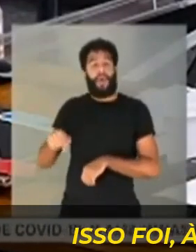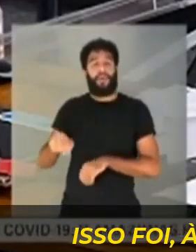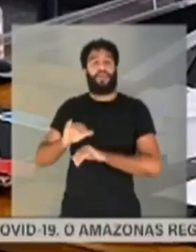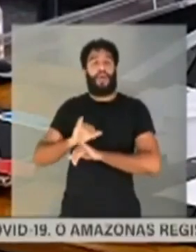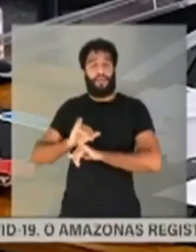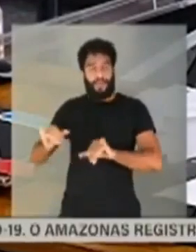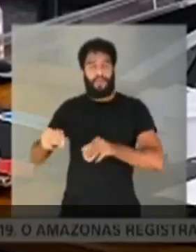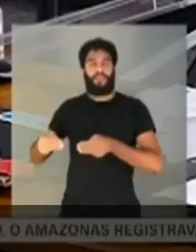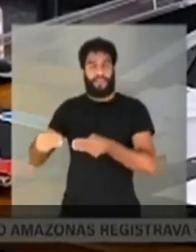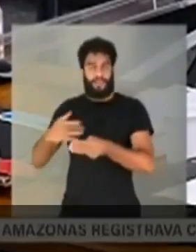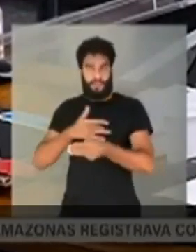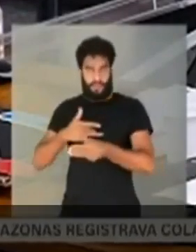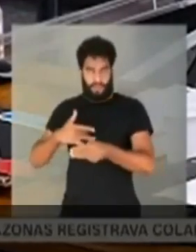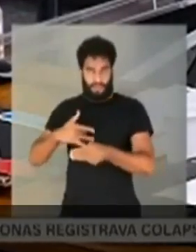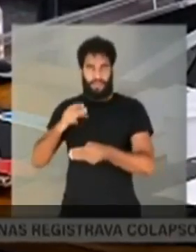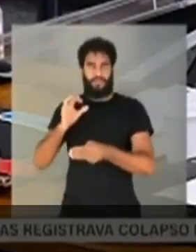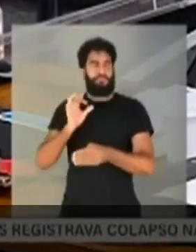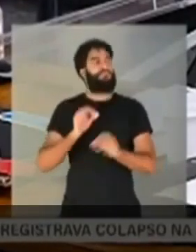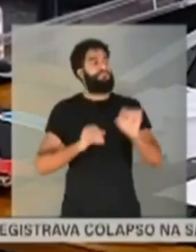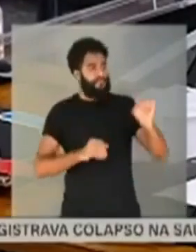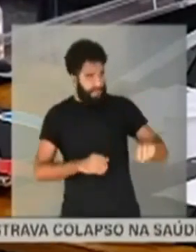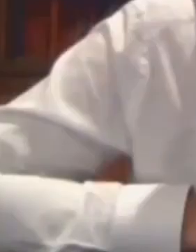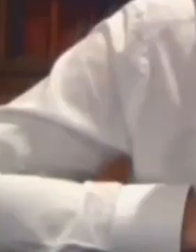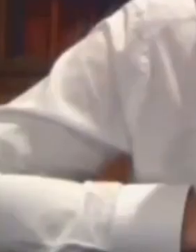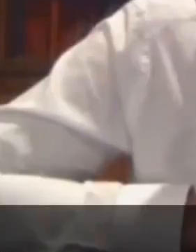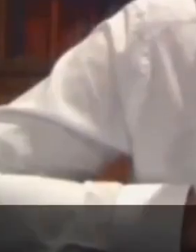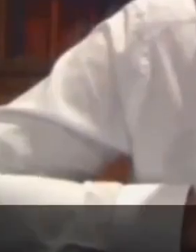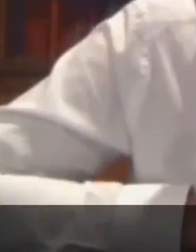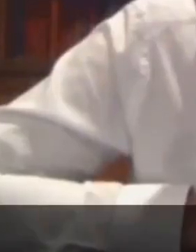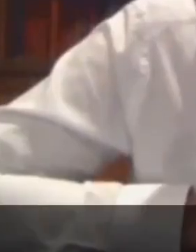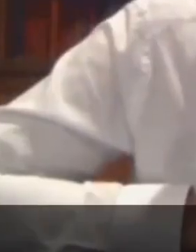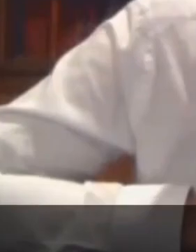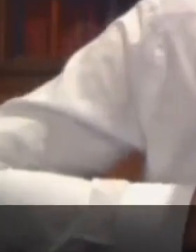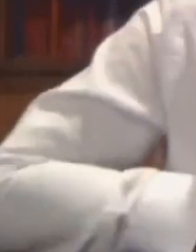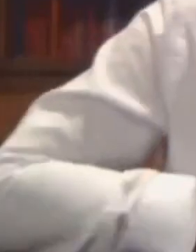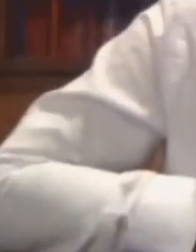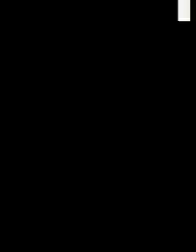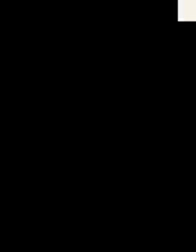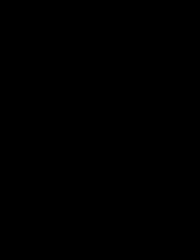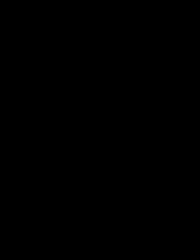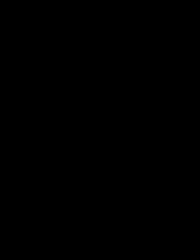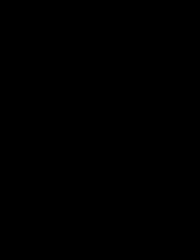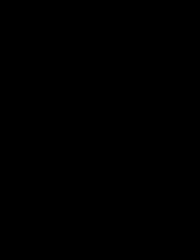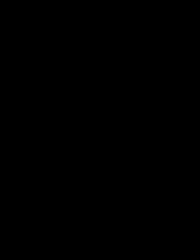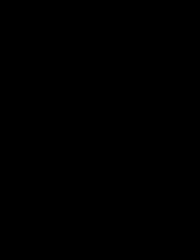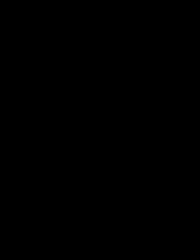Ministério da Saúde. Sim. Sim. Ninguém podia esperar aquilo.